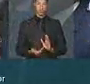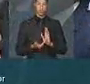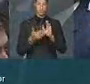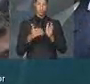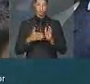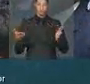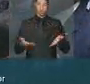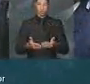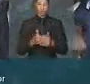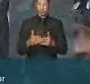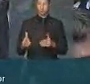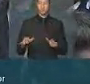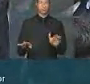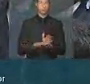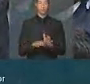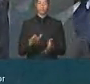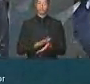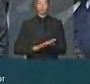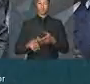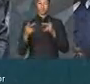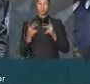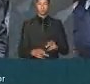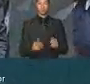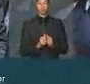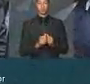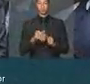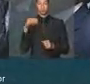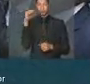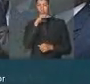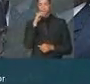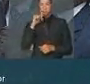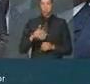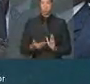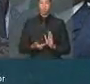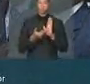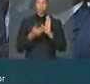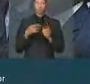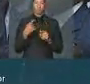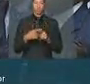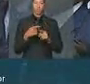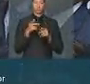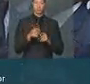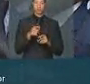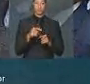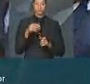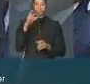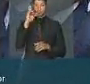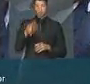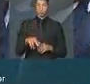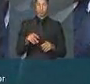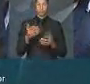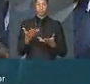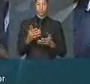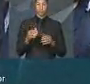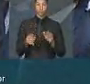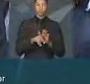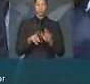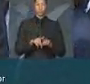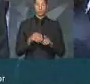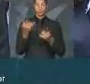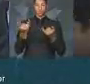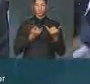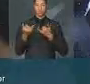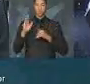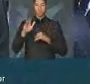que até agora não chegou esse projeto com a dita urgência aqui na Câmara portanto vossa excelência está com razão e queria de vossa excelência a